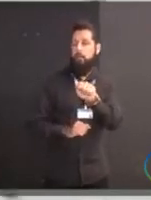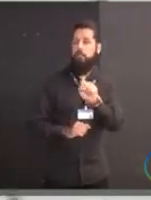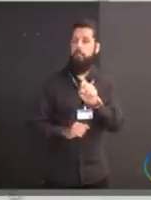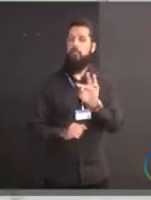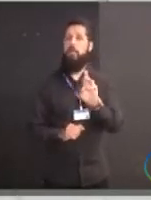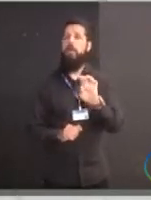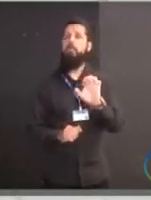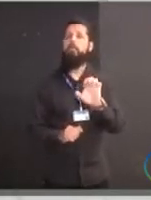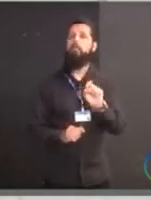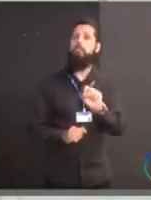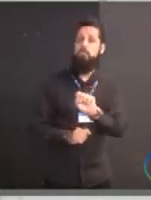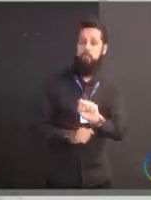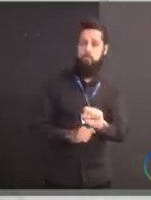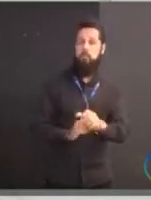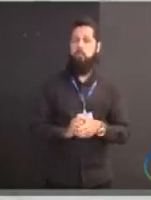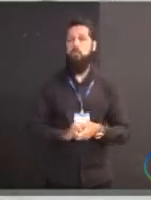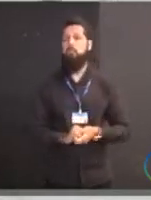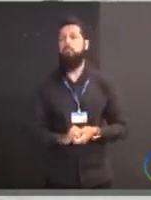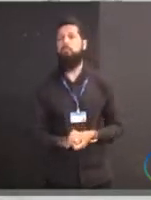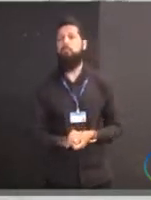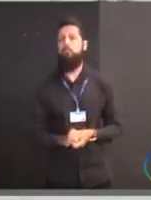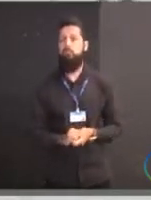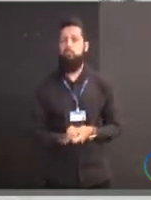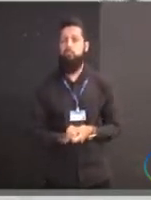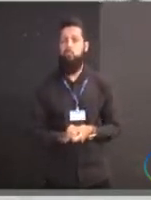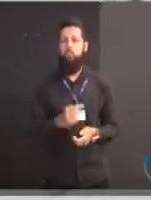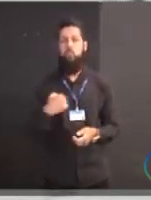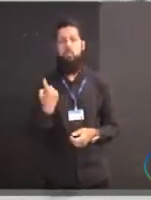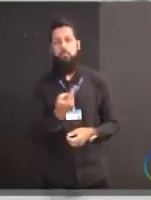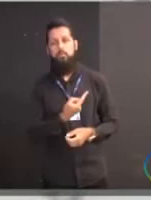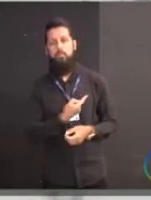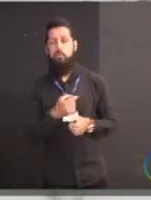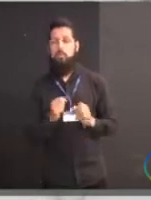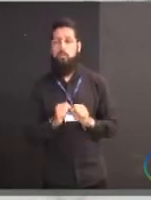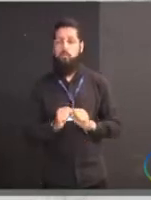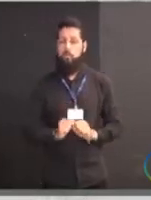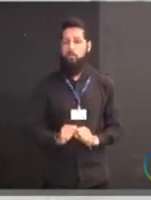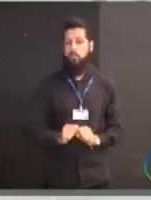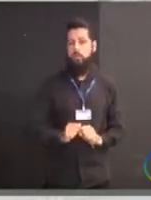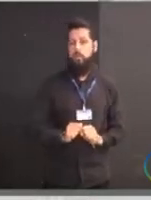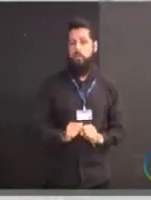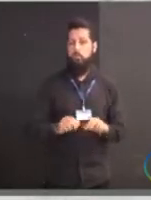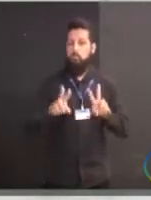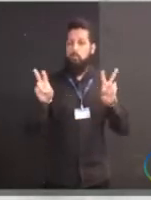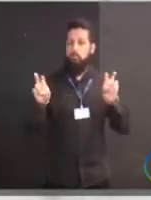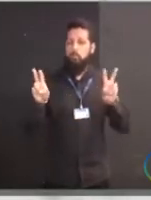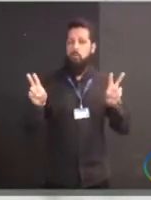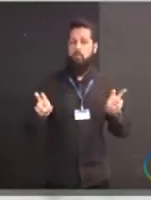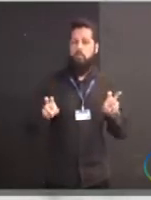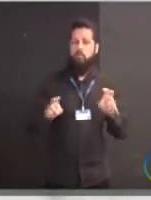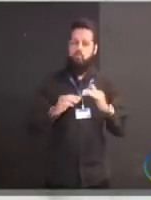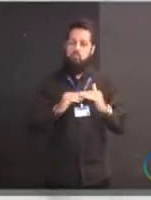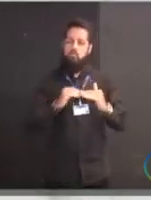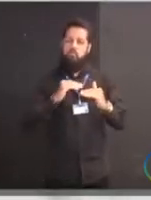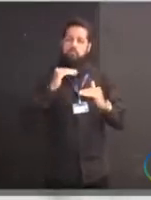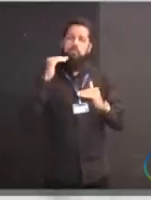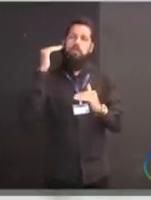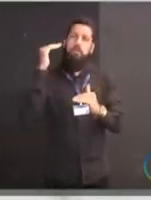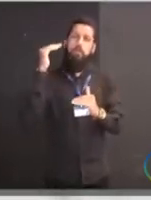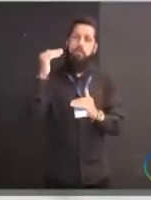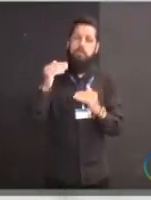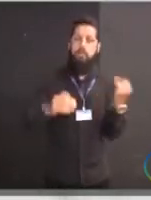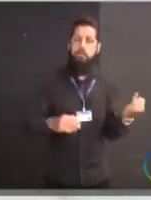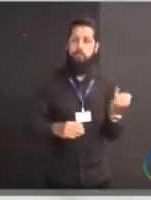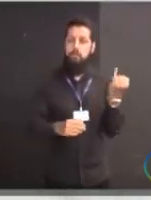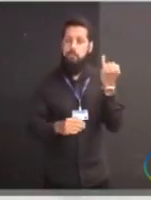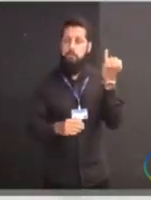Nosso amigo espiritual considera que este assunto está crescendo em sua importância e em